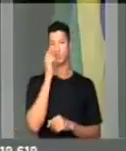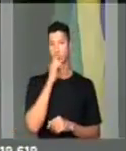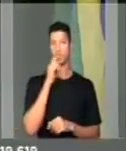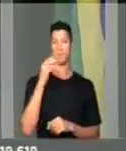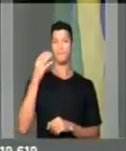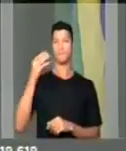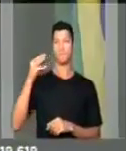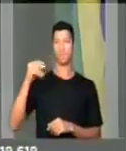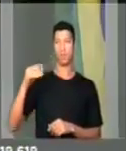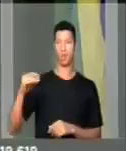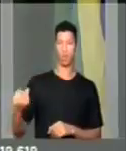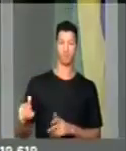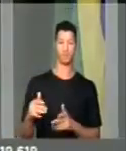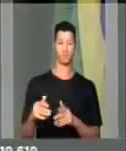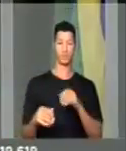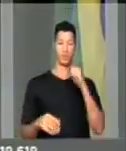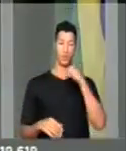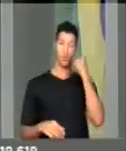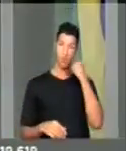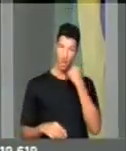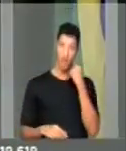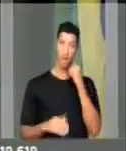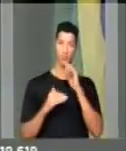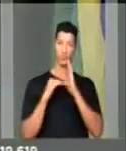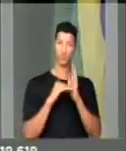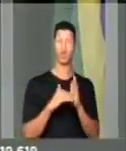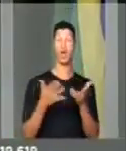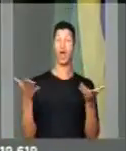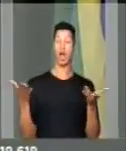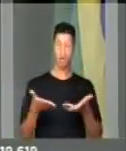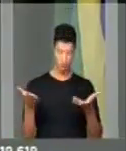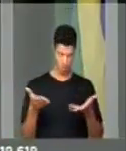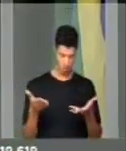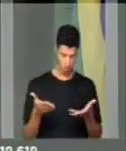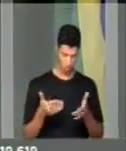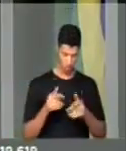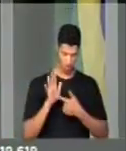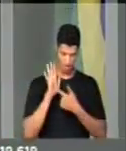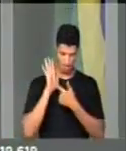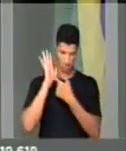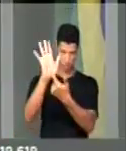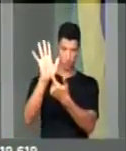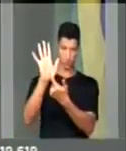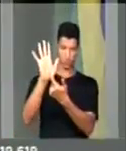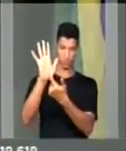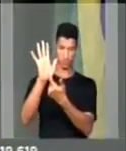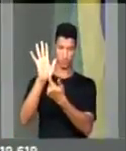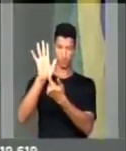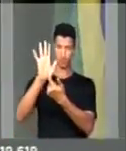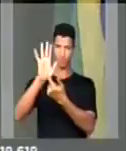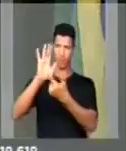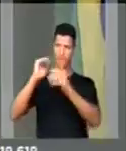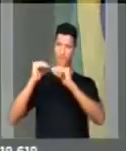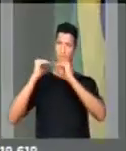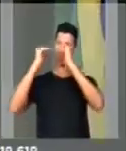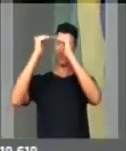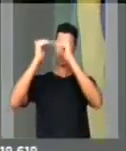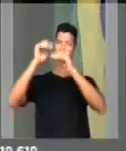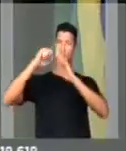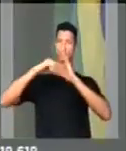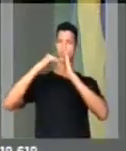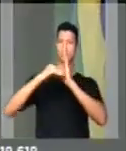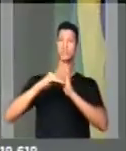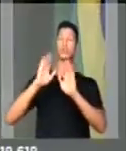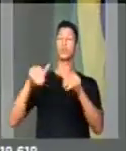foi tudo em vão. O Senado Federal agora mostrou a soberania daquele Senado e o